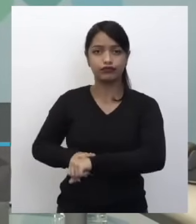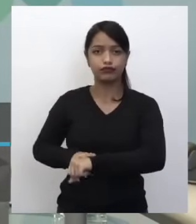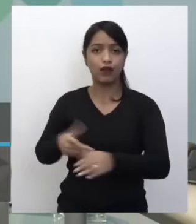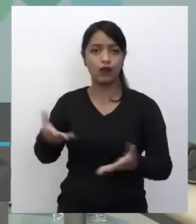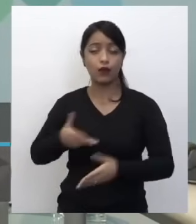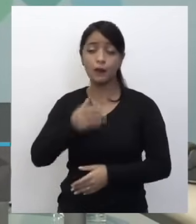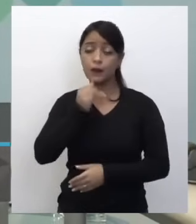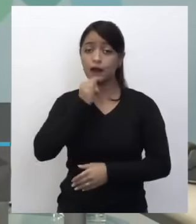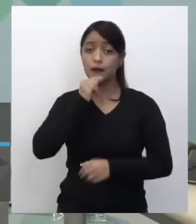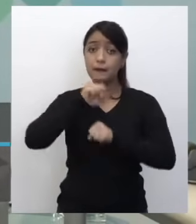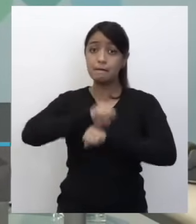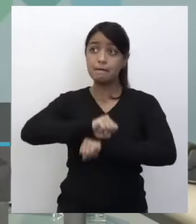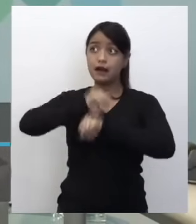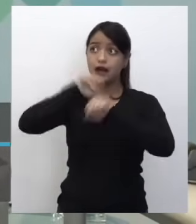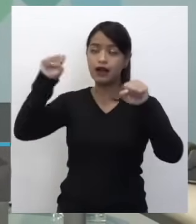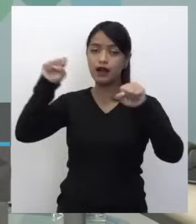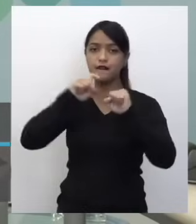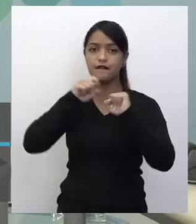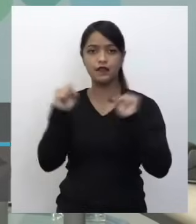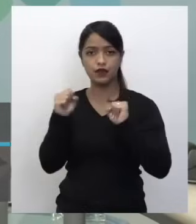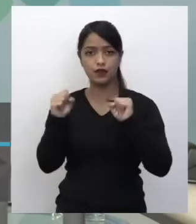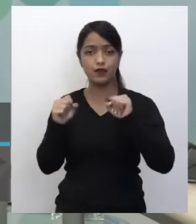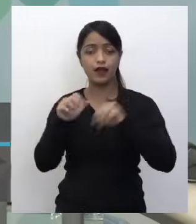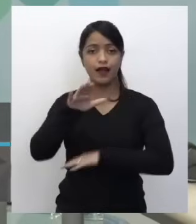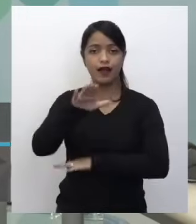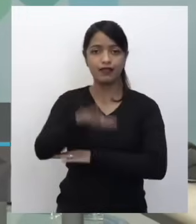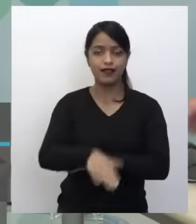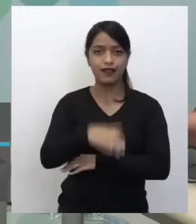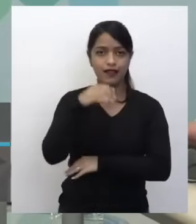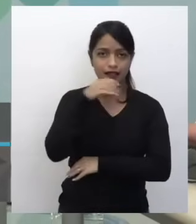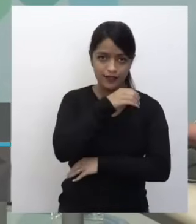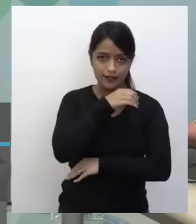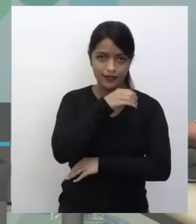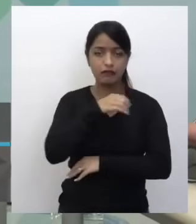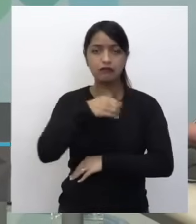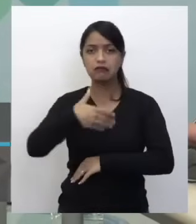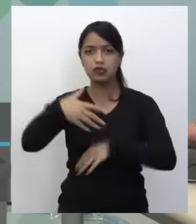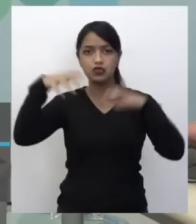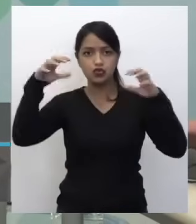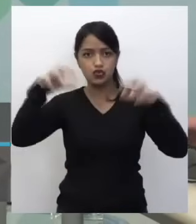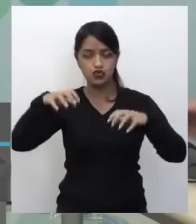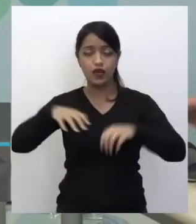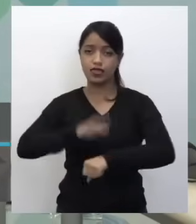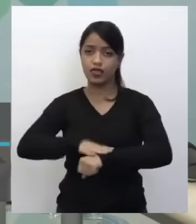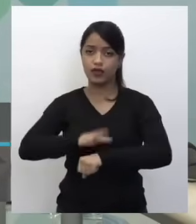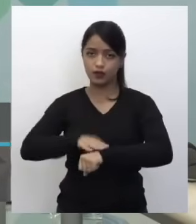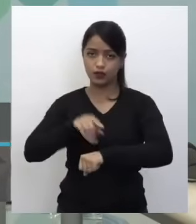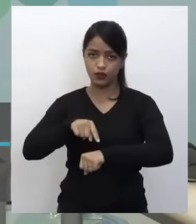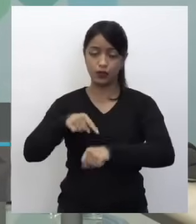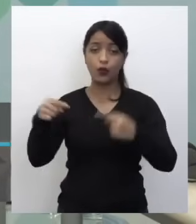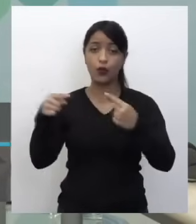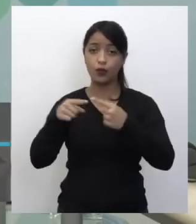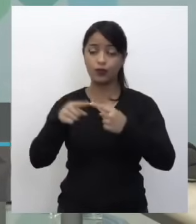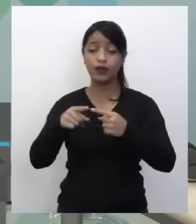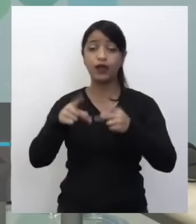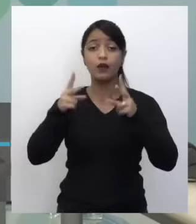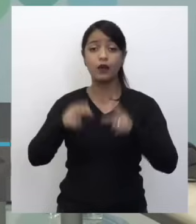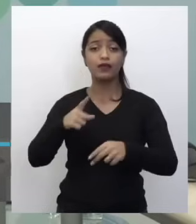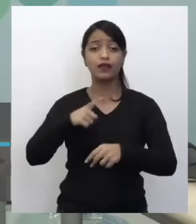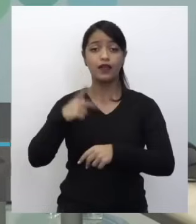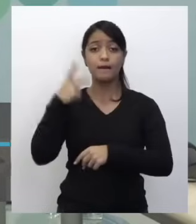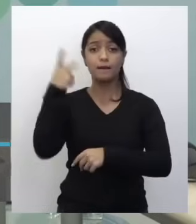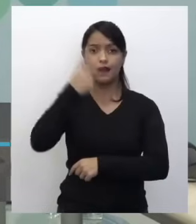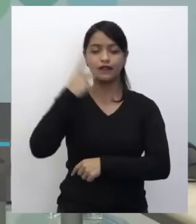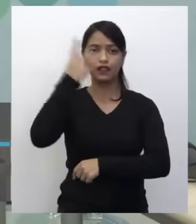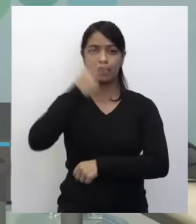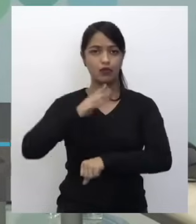pode estar frio e no fim da tarde está quente, ou a gente pode ter uma pancada de chuva. Isso é o tempo, né? A gente tem até a previsão do tempo. E